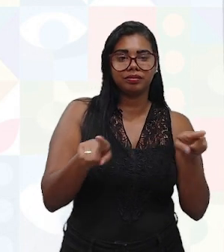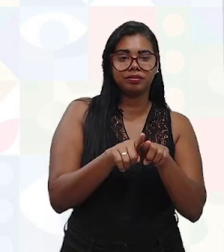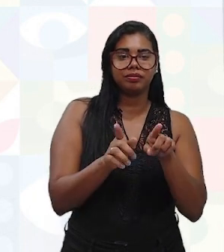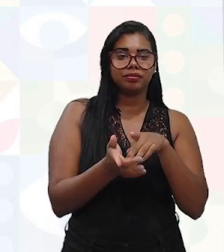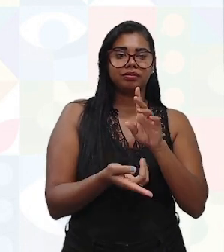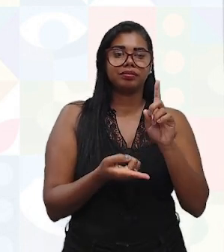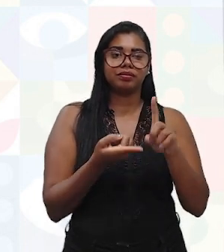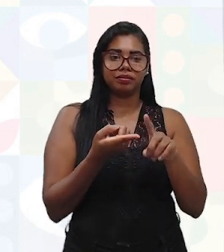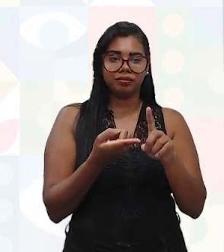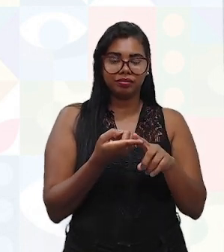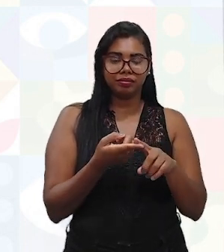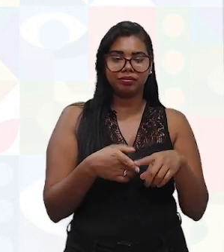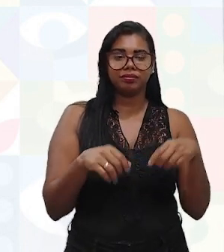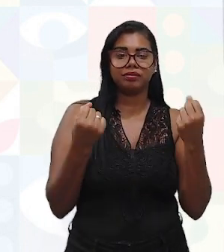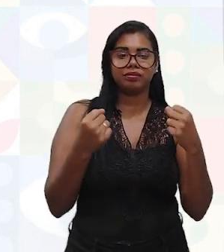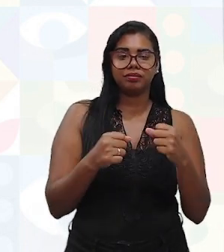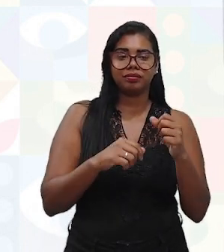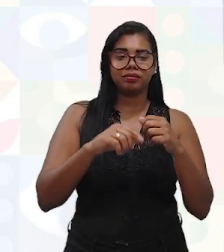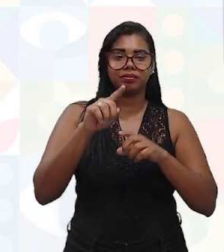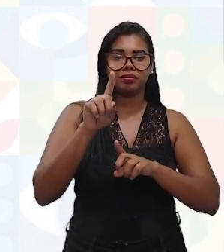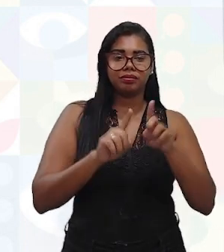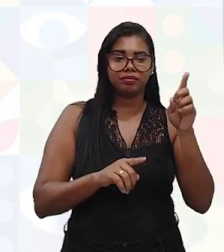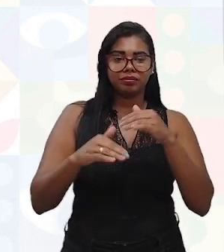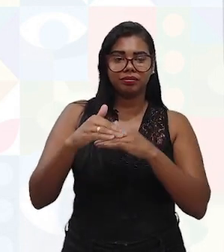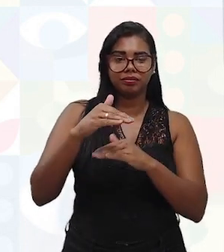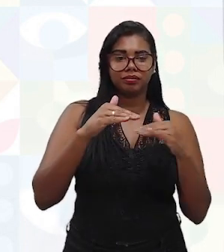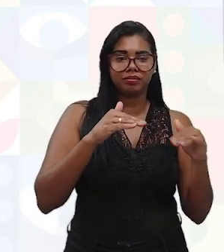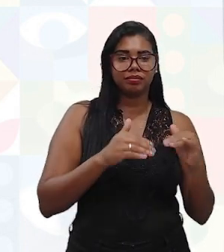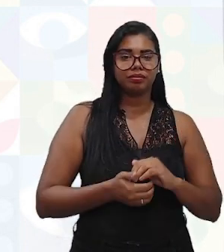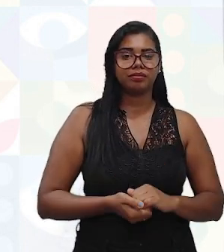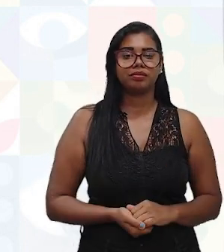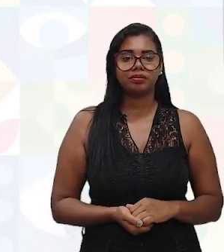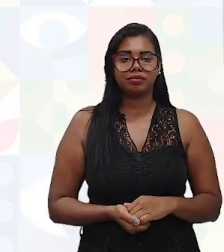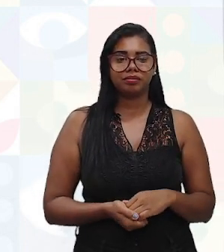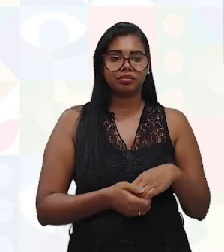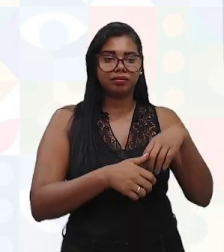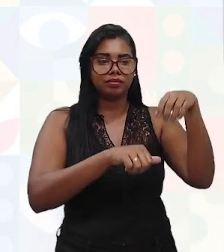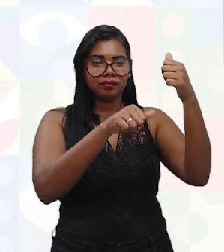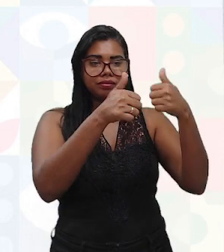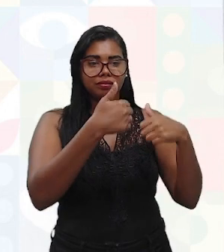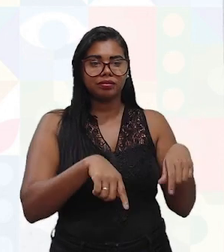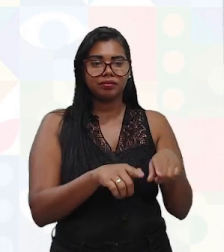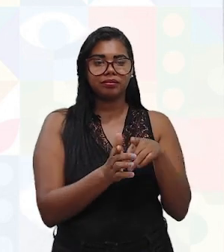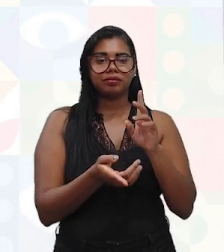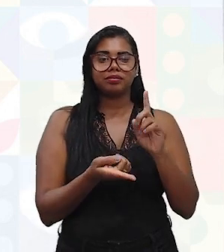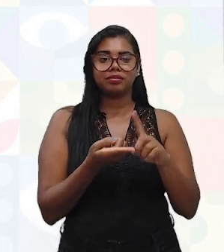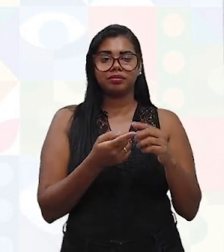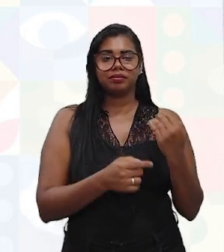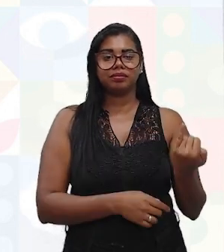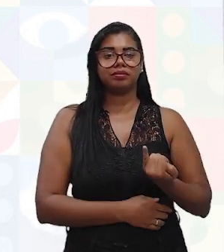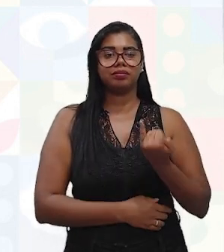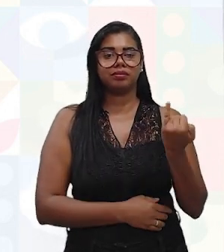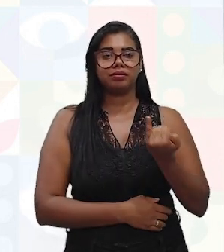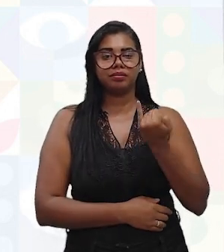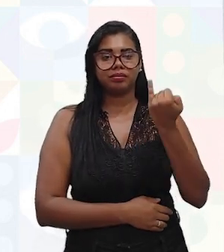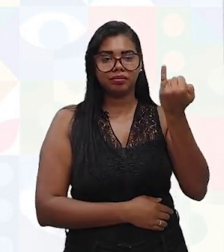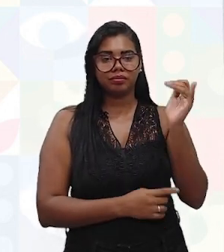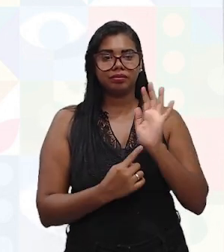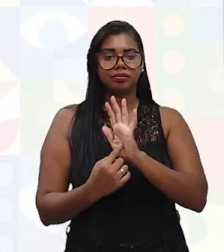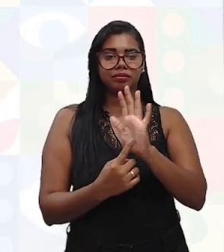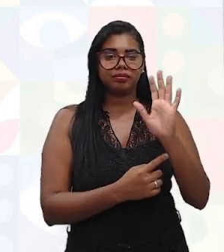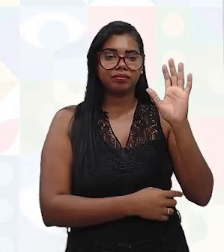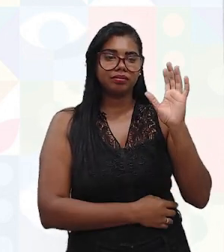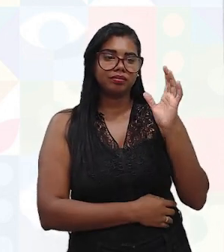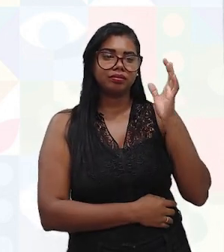associados à manutenção de altos níveis de estoque. A análise cuidadosa desses fatores é fundamental para tomar